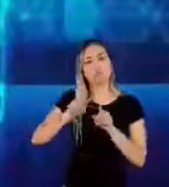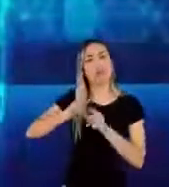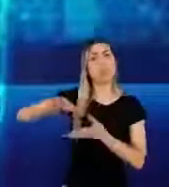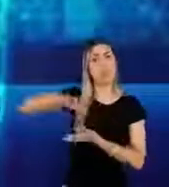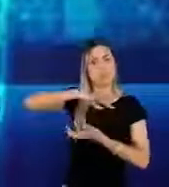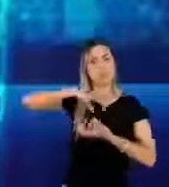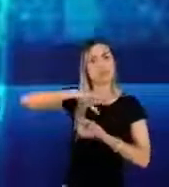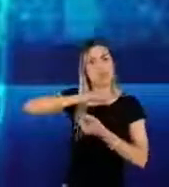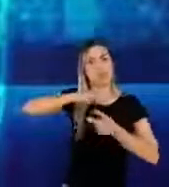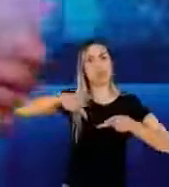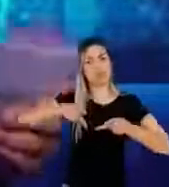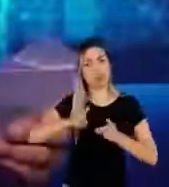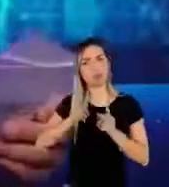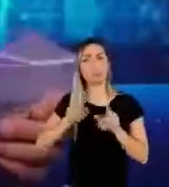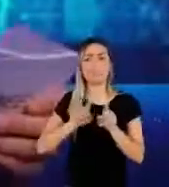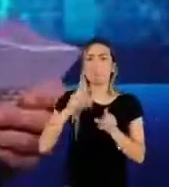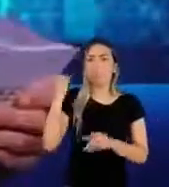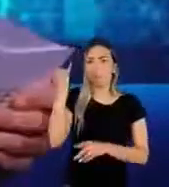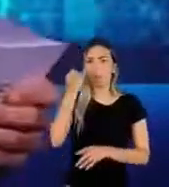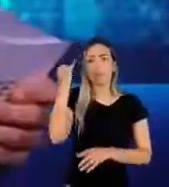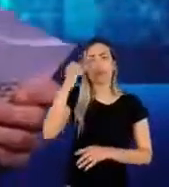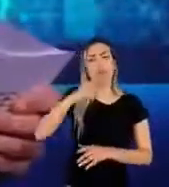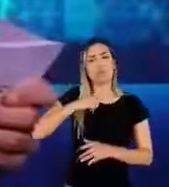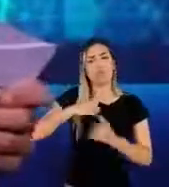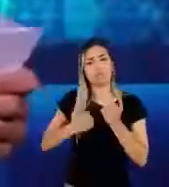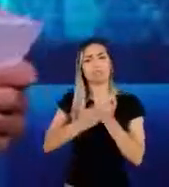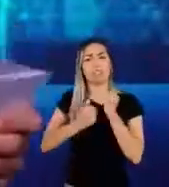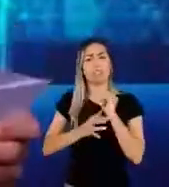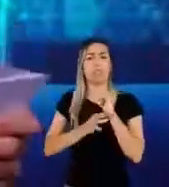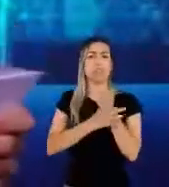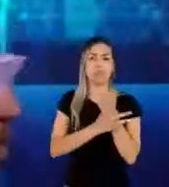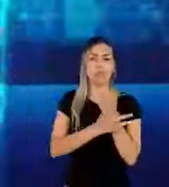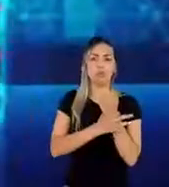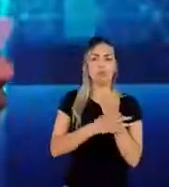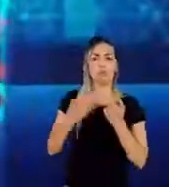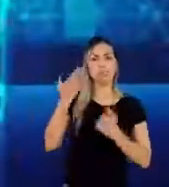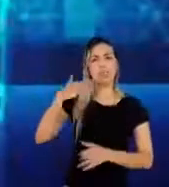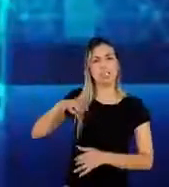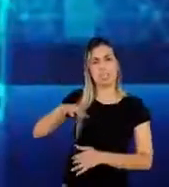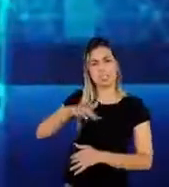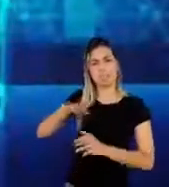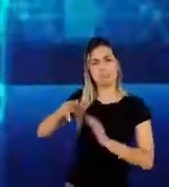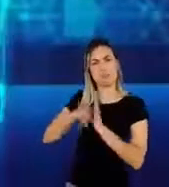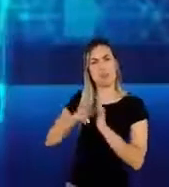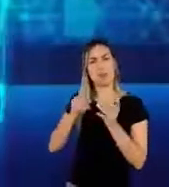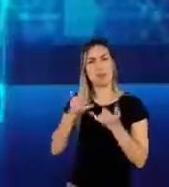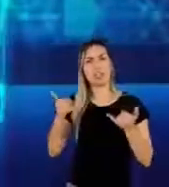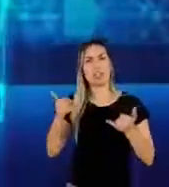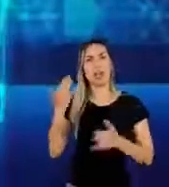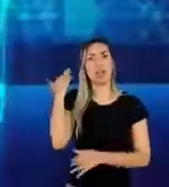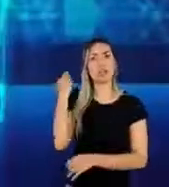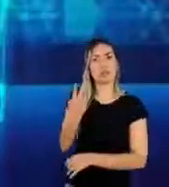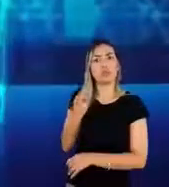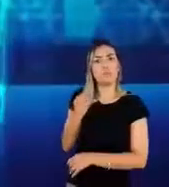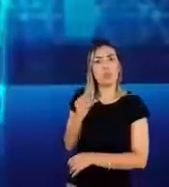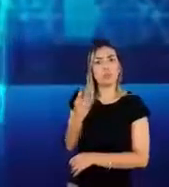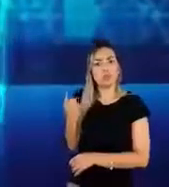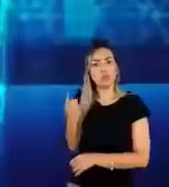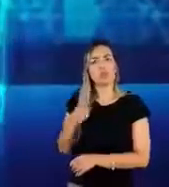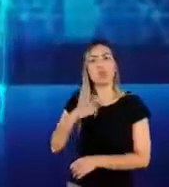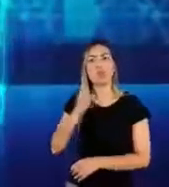usinas hidrelétricas que chegaram a representar lá em 2001 praticamente 85% da potência